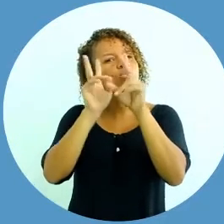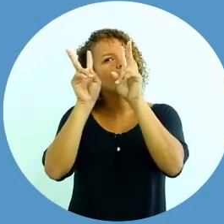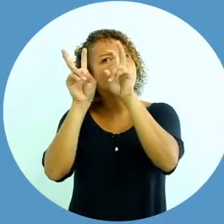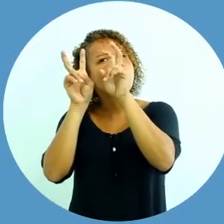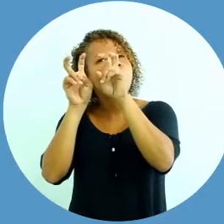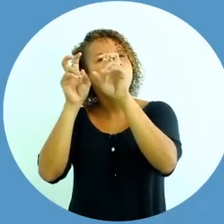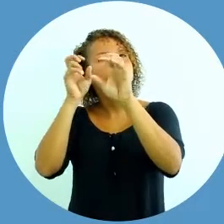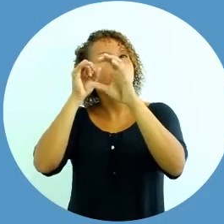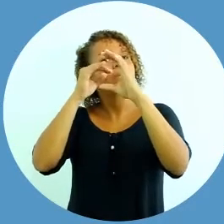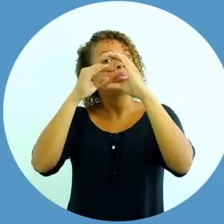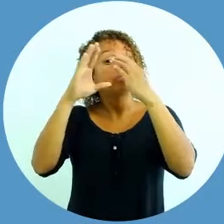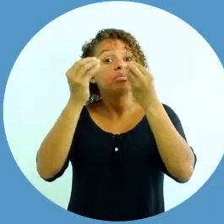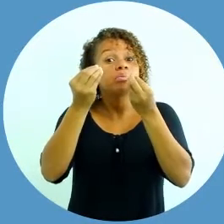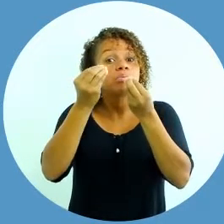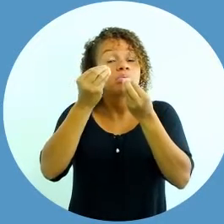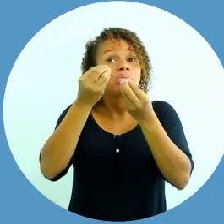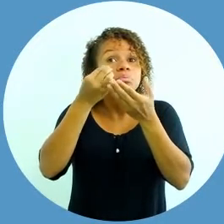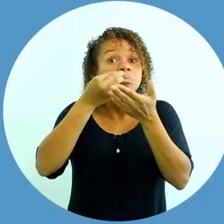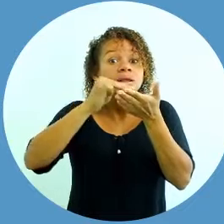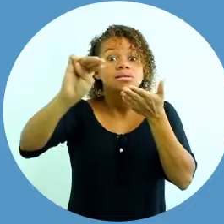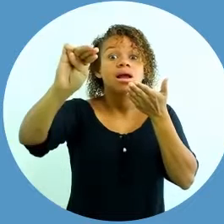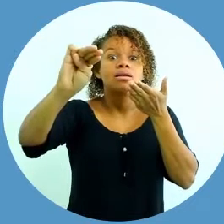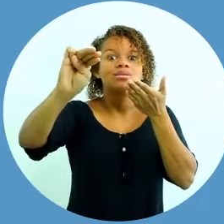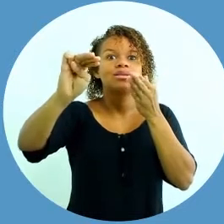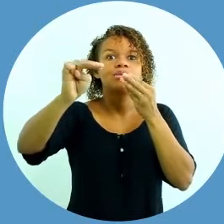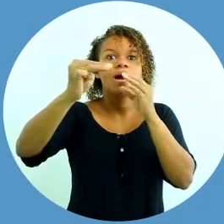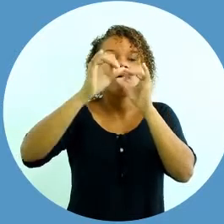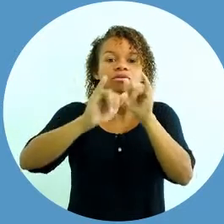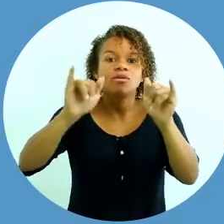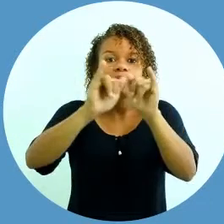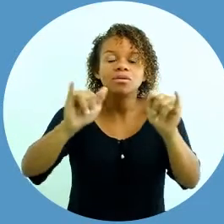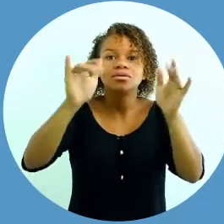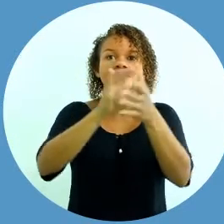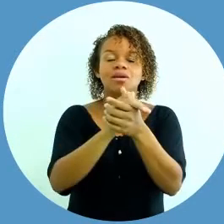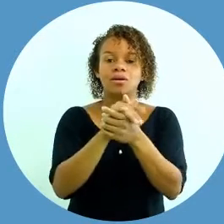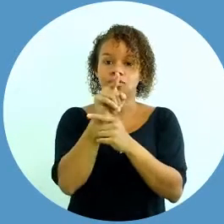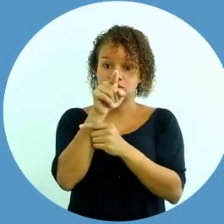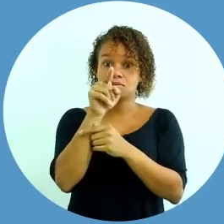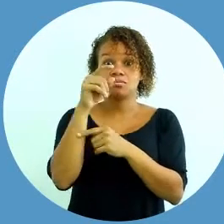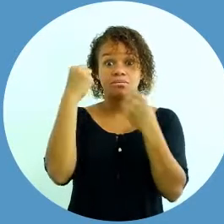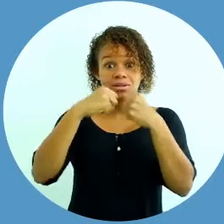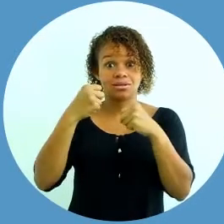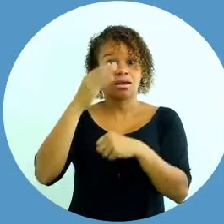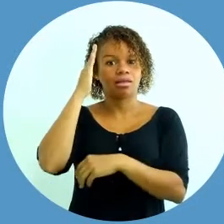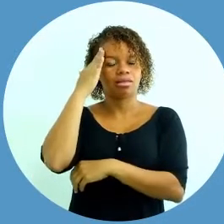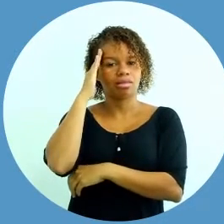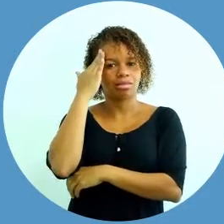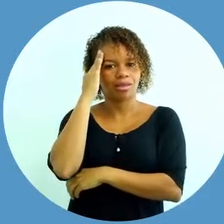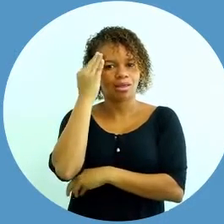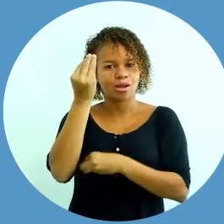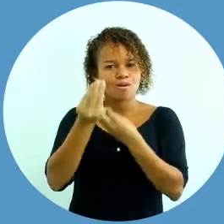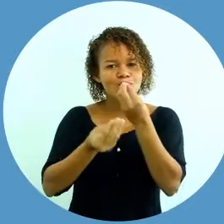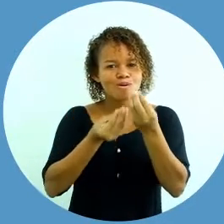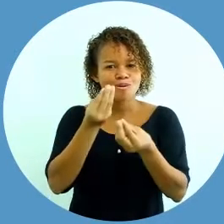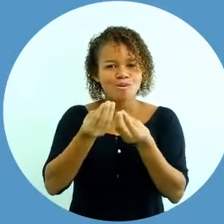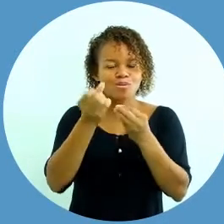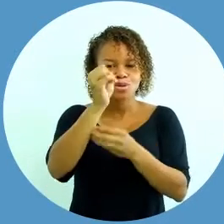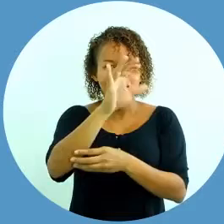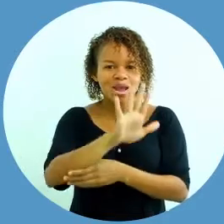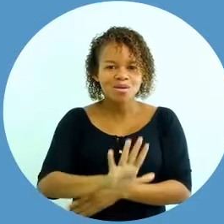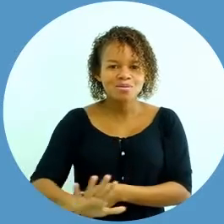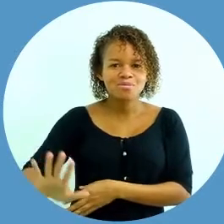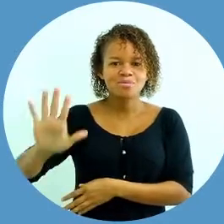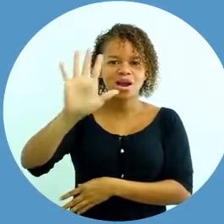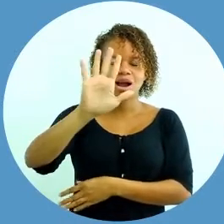sobre qual mensagem quer comunicar. Lembra? Você vai precisar entender como